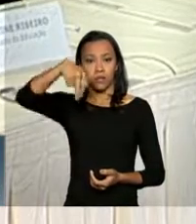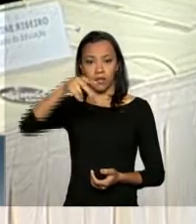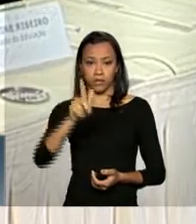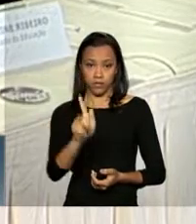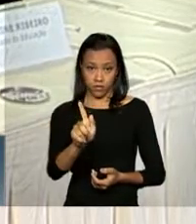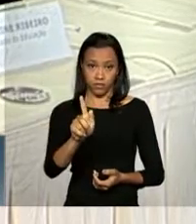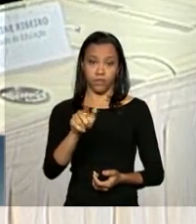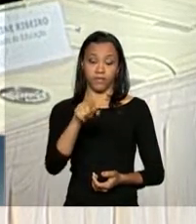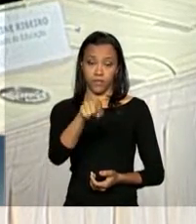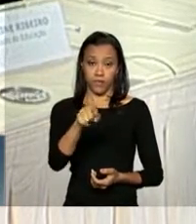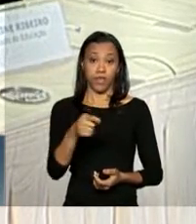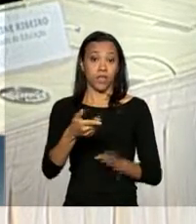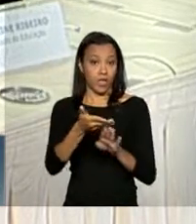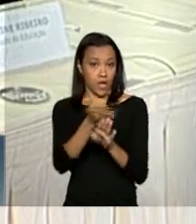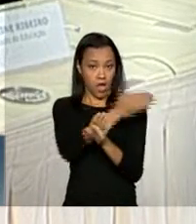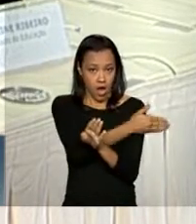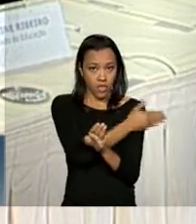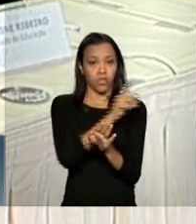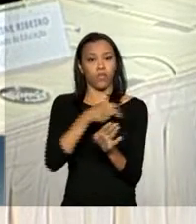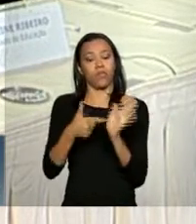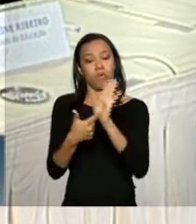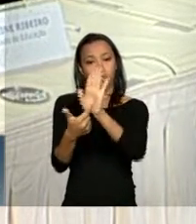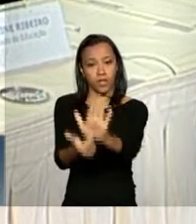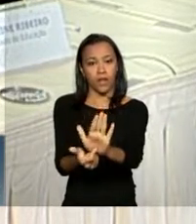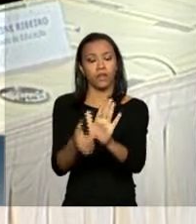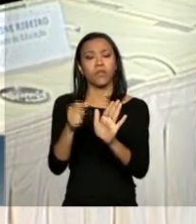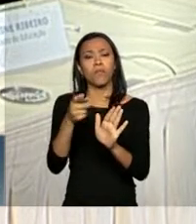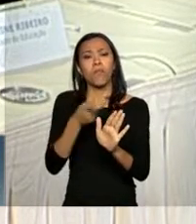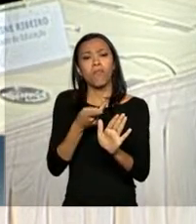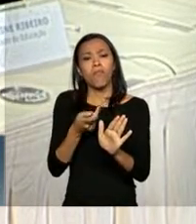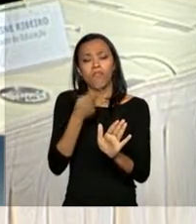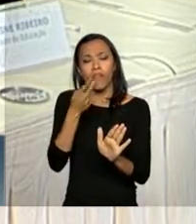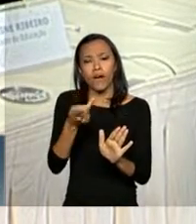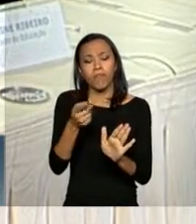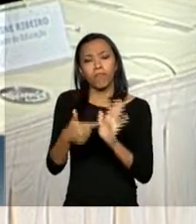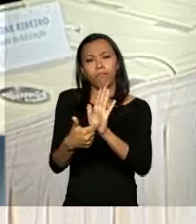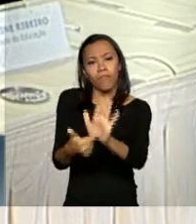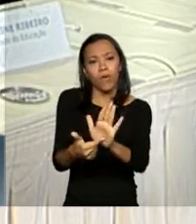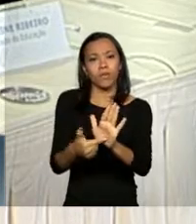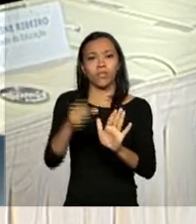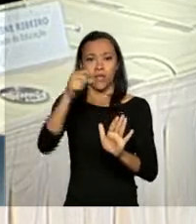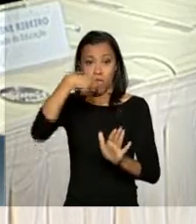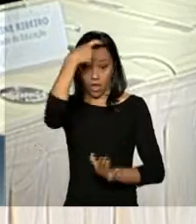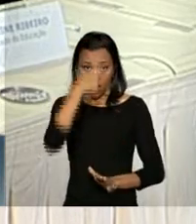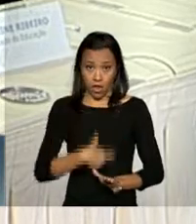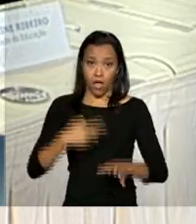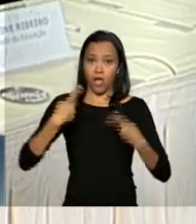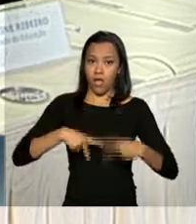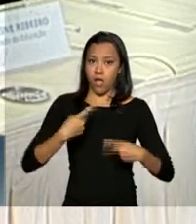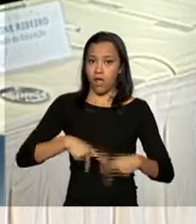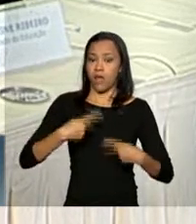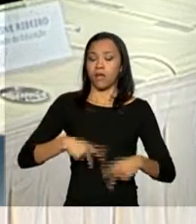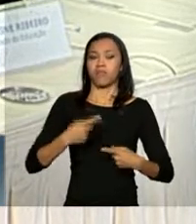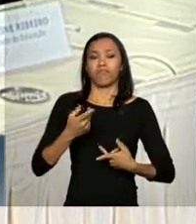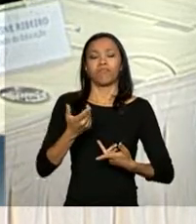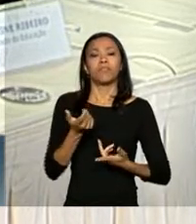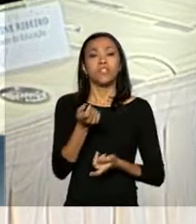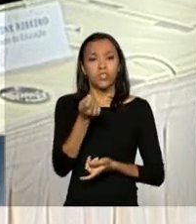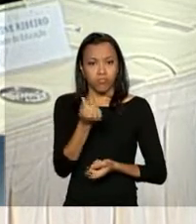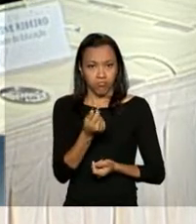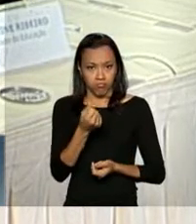Esse ranking anterior, ele indica mais a condição social do aluno do que o aprendizado, do que a qualidade do ensino.